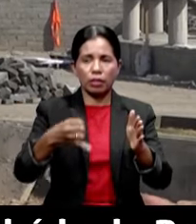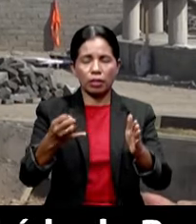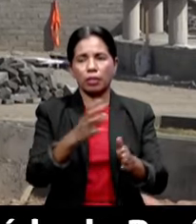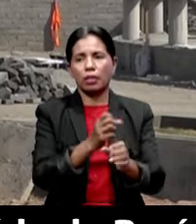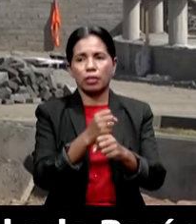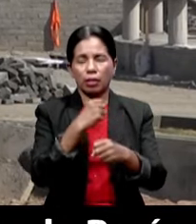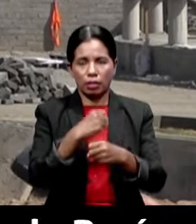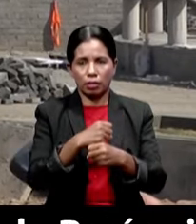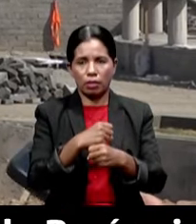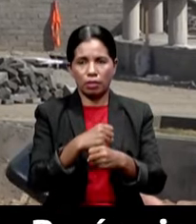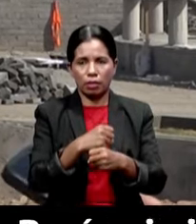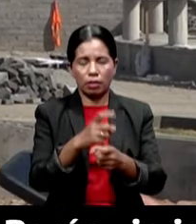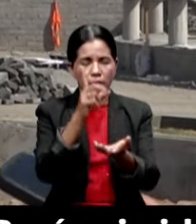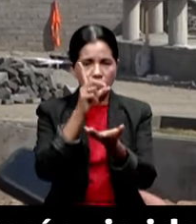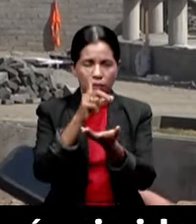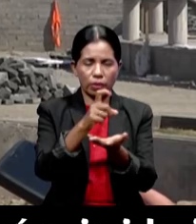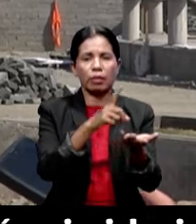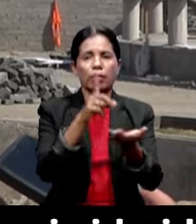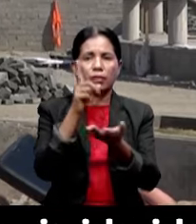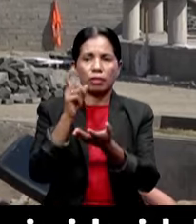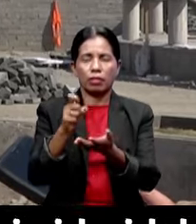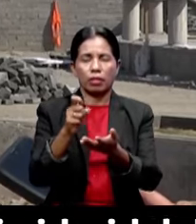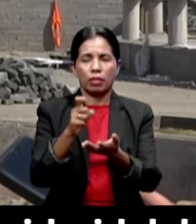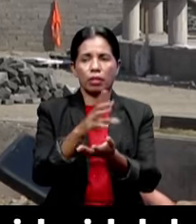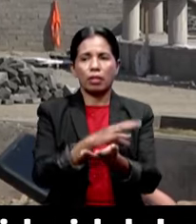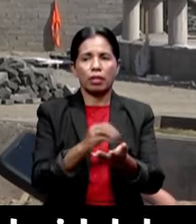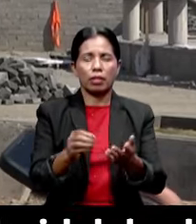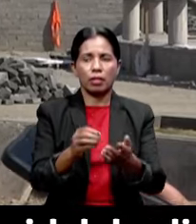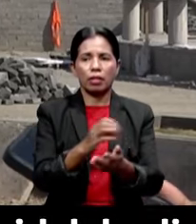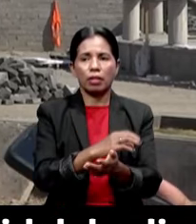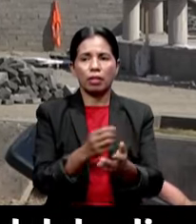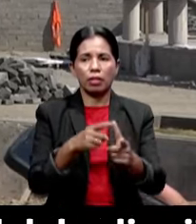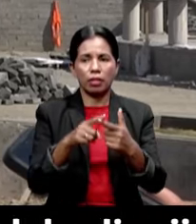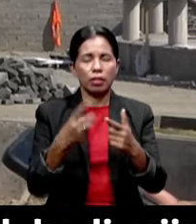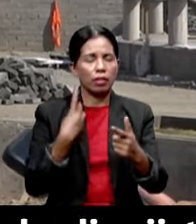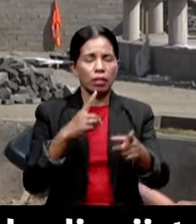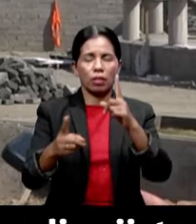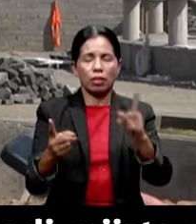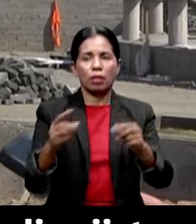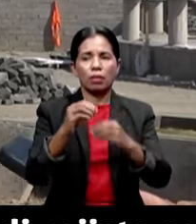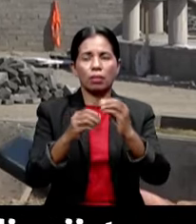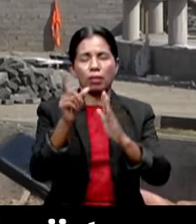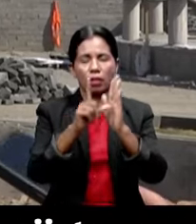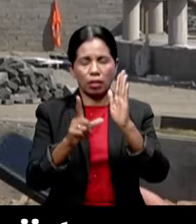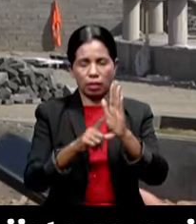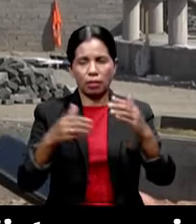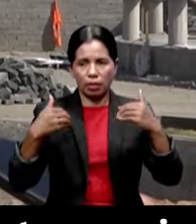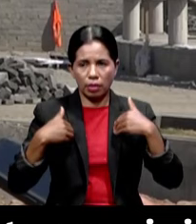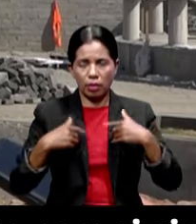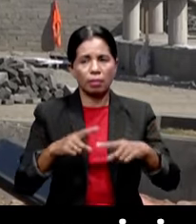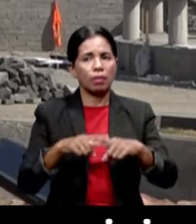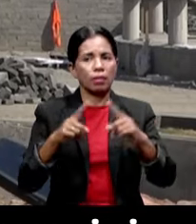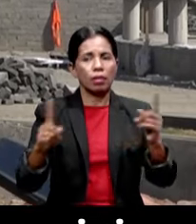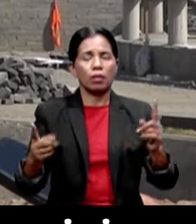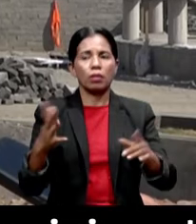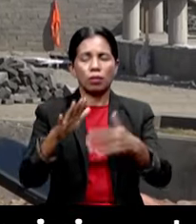halo foto ka cameraman ba live share ne o hin ita explica ba malo na tira layout be keia mai be